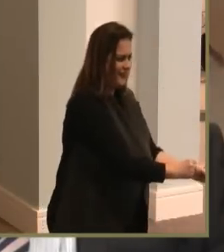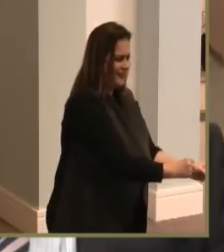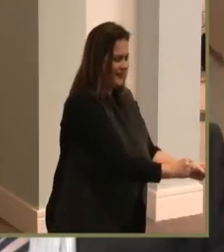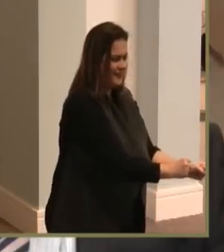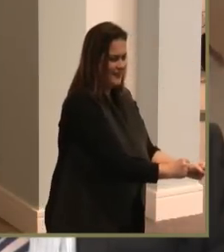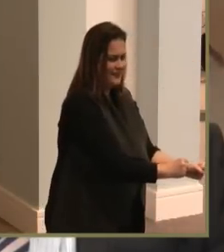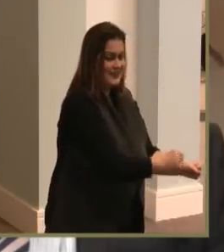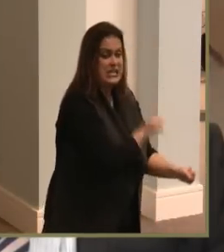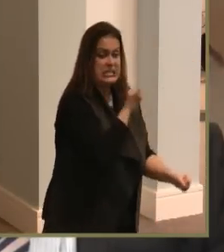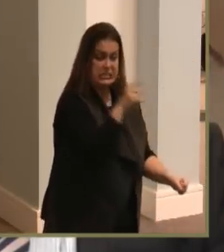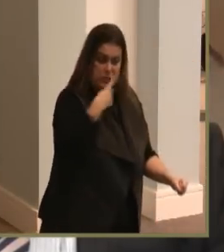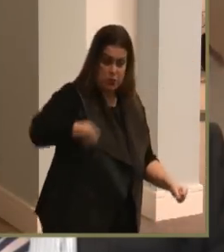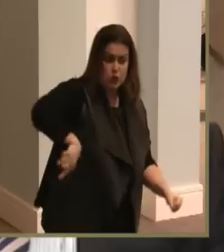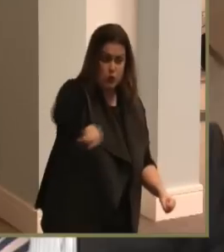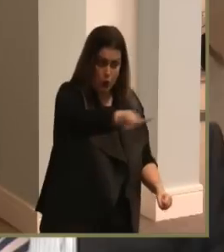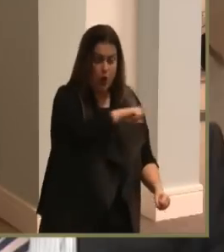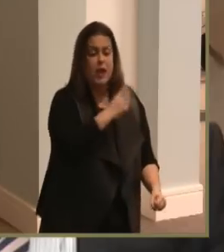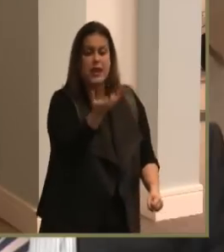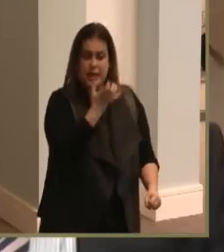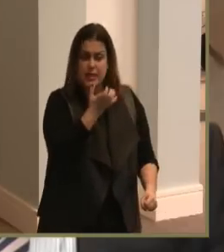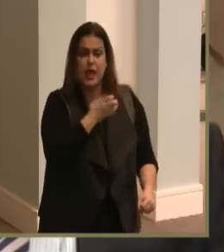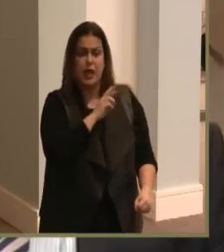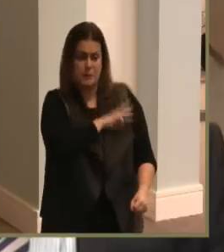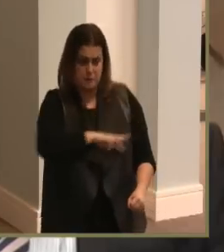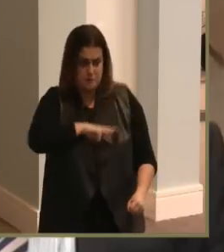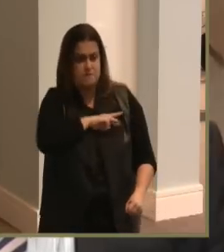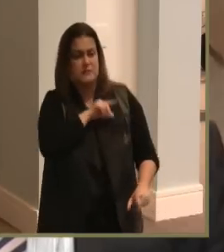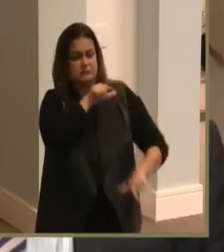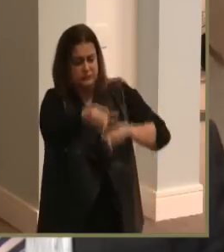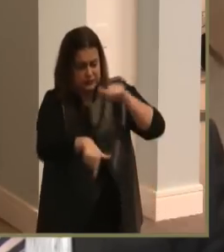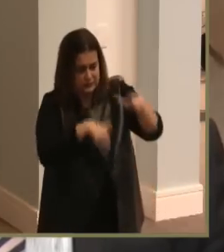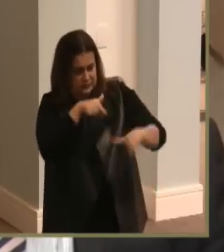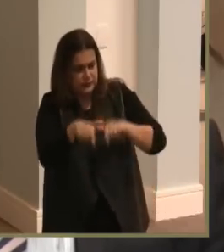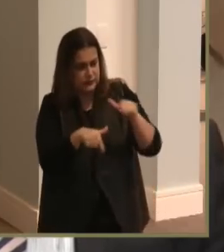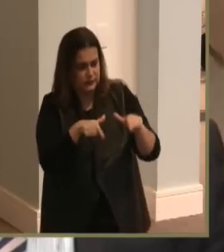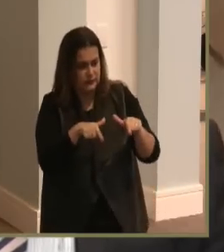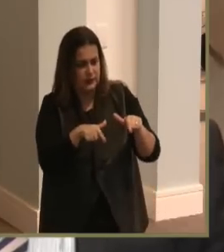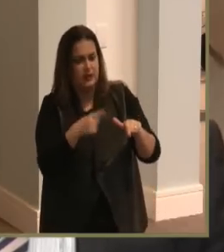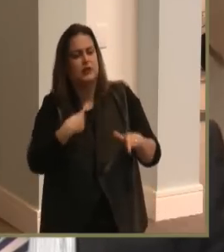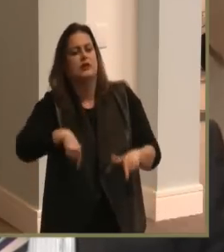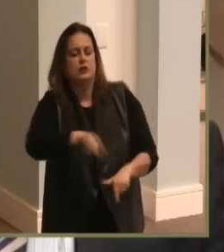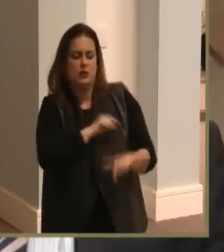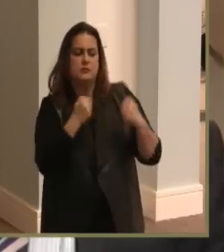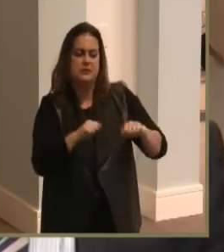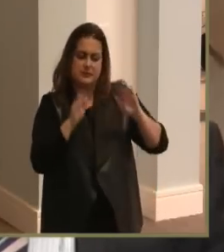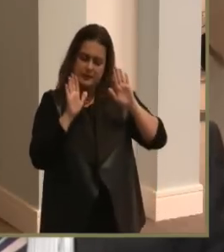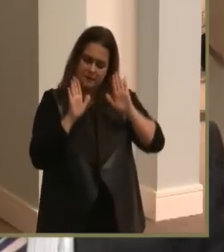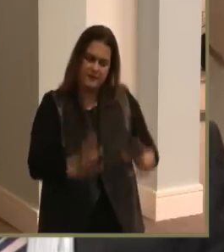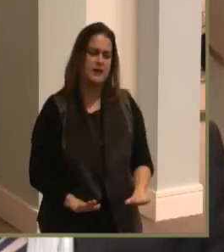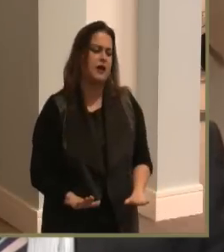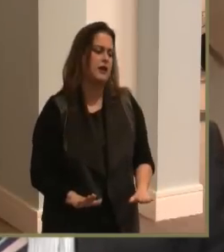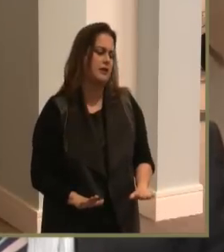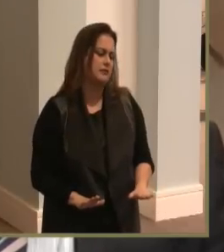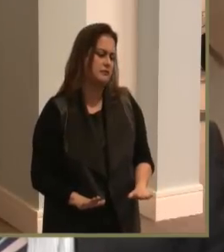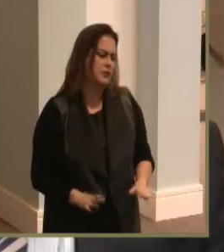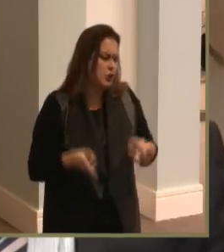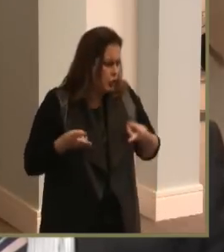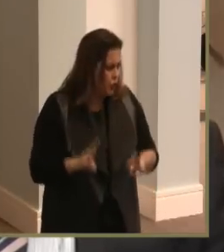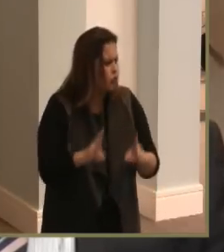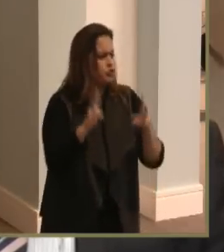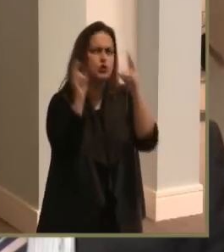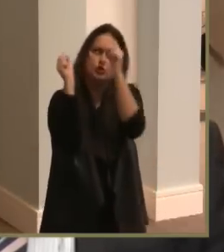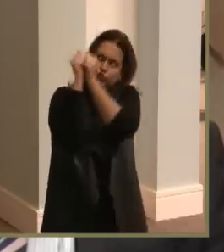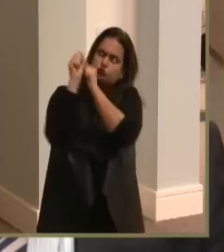trabalhar na obra do Senhor, se nós queremos ser frutíferos na obra do Senhor, nós precisamos permanecer. Permanecer em Cristo, permanecer em